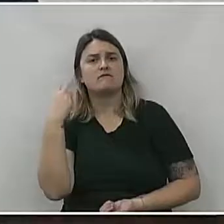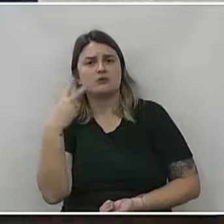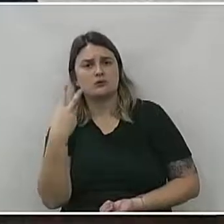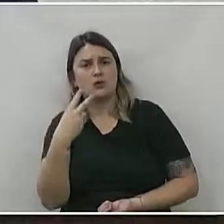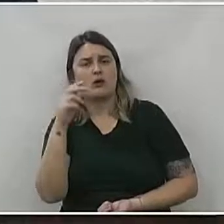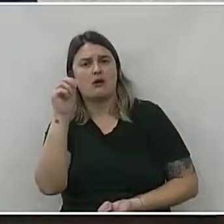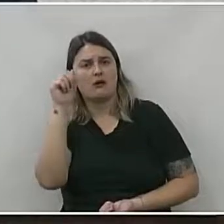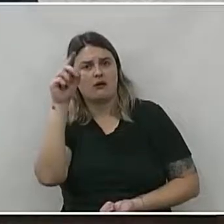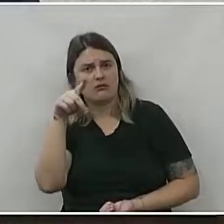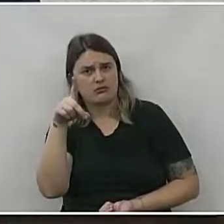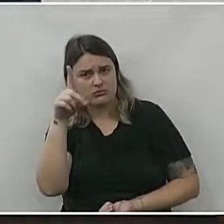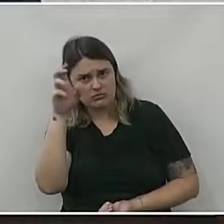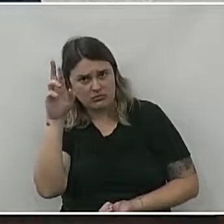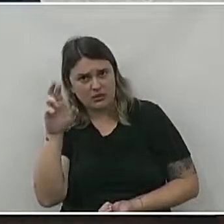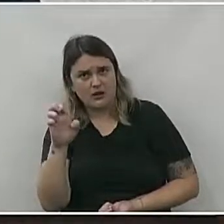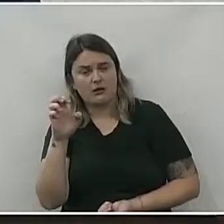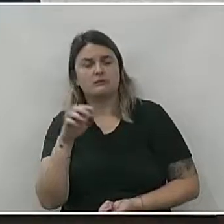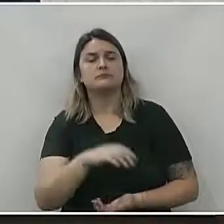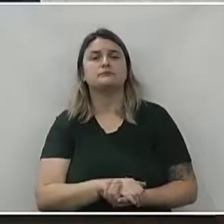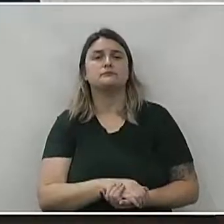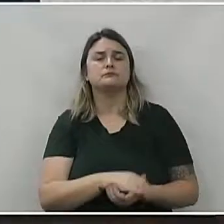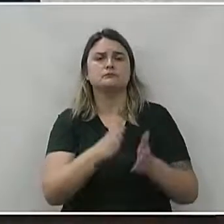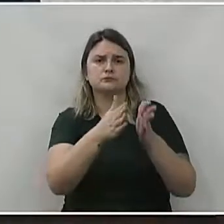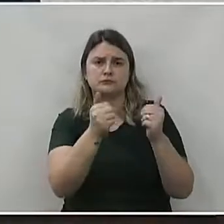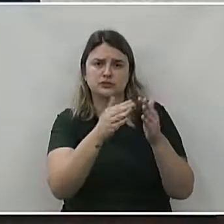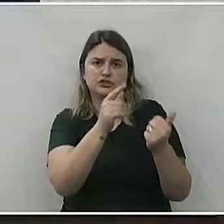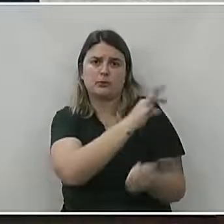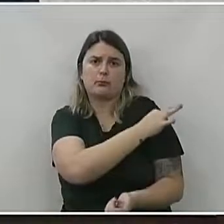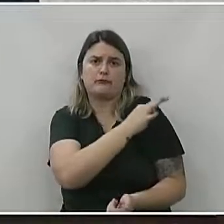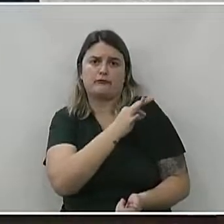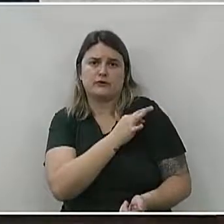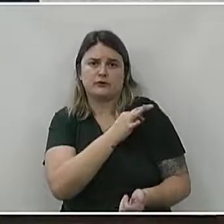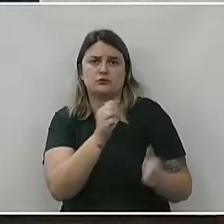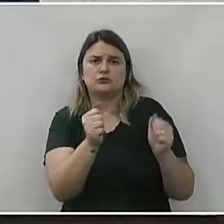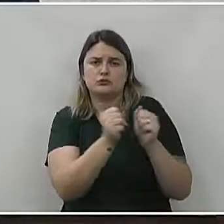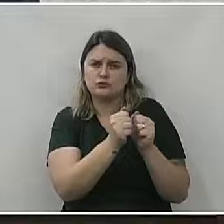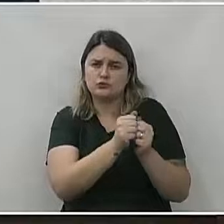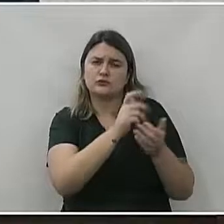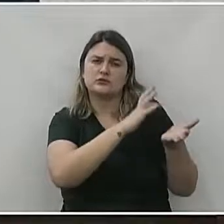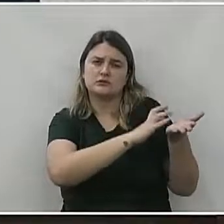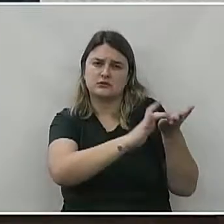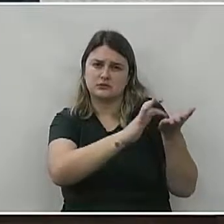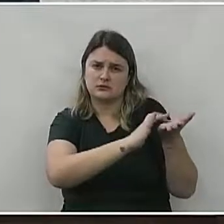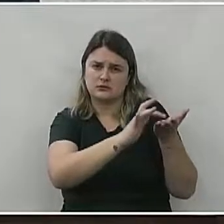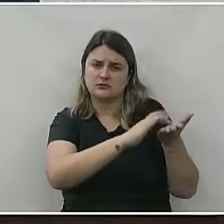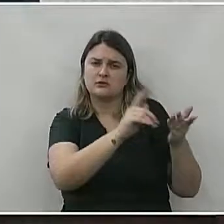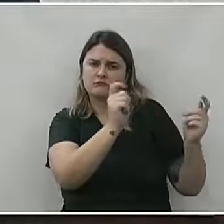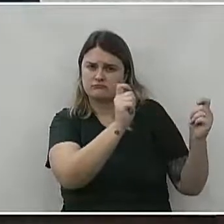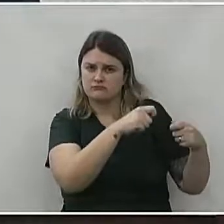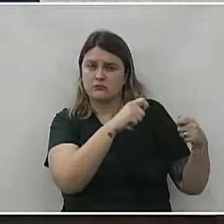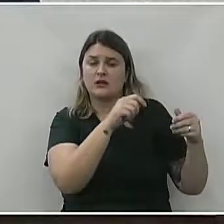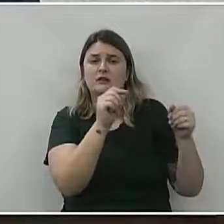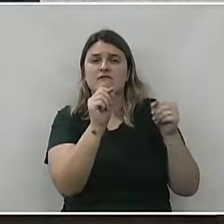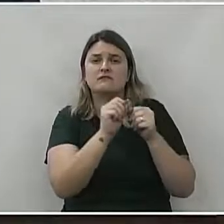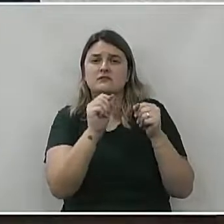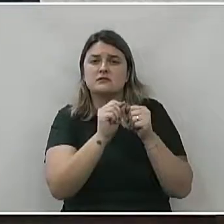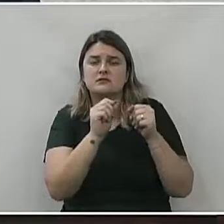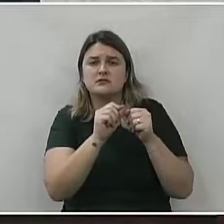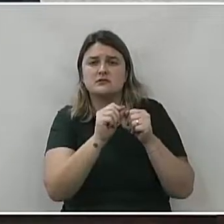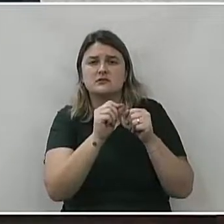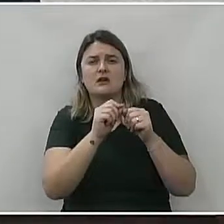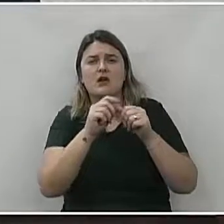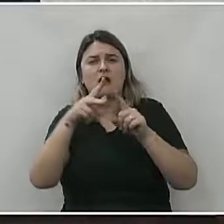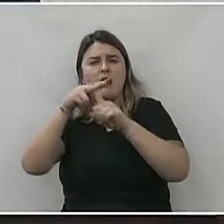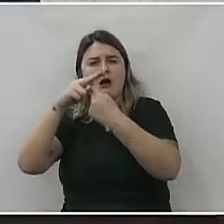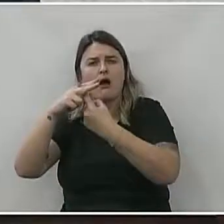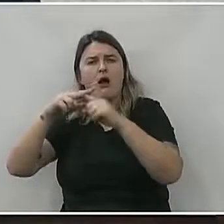André Cristiano Henrique, ao chefe do Poder Executivo Municipal, juntamente com a secretaria competente, possam realizar